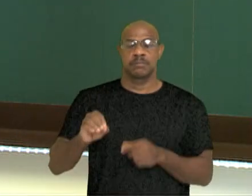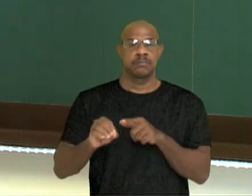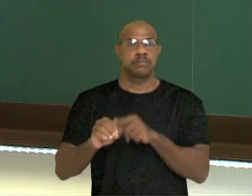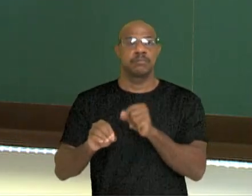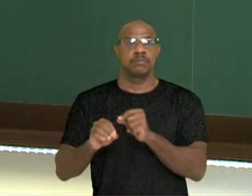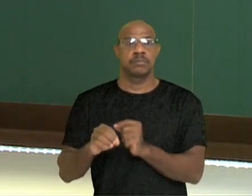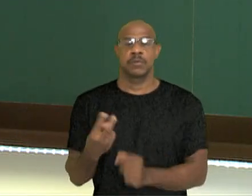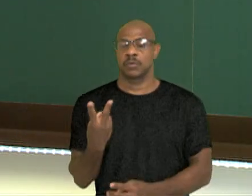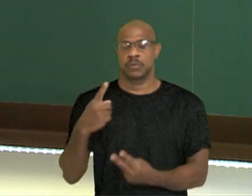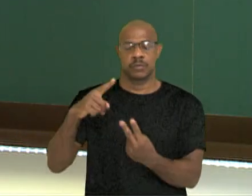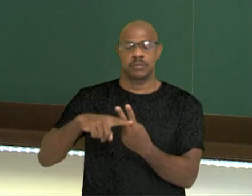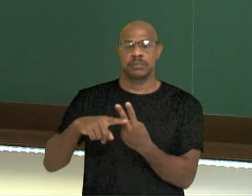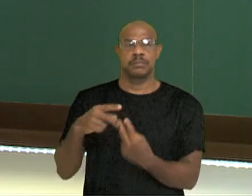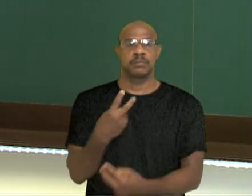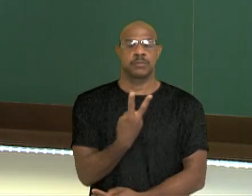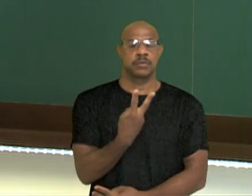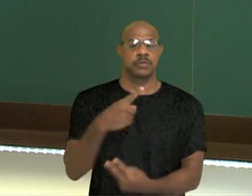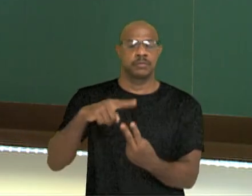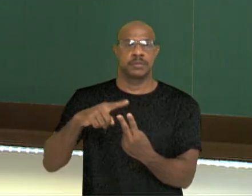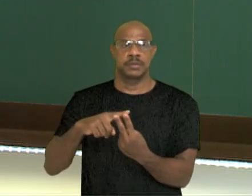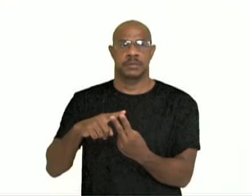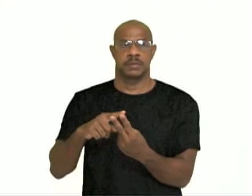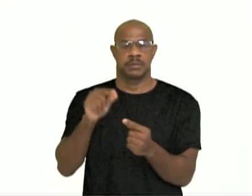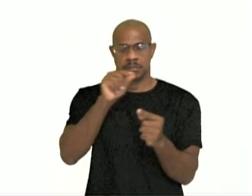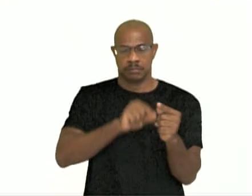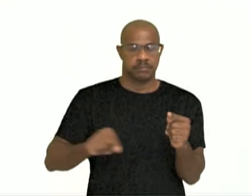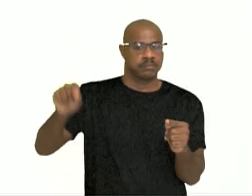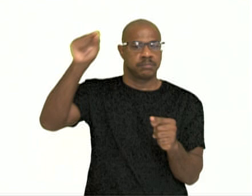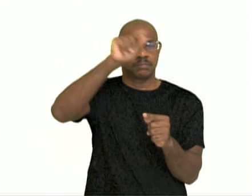é 2π, é uma volta completa.